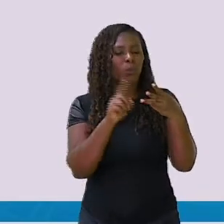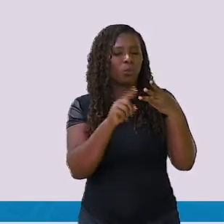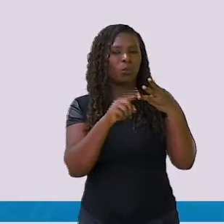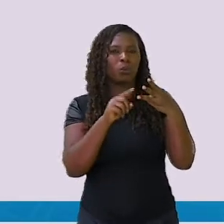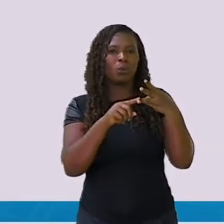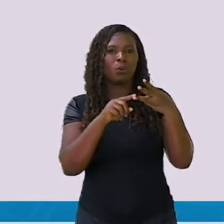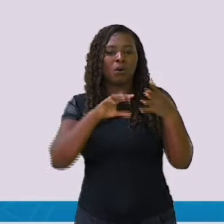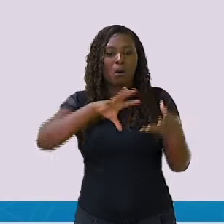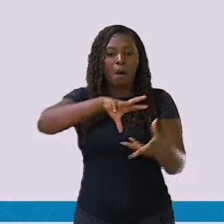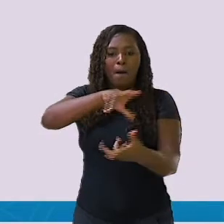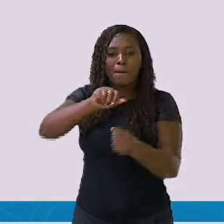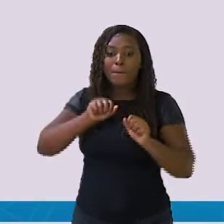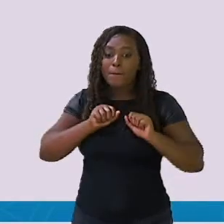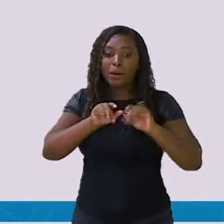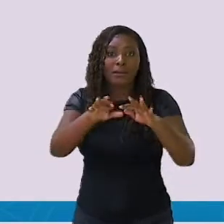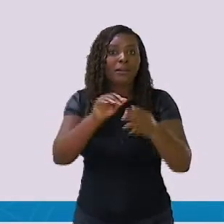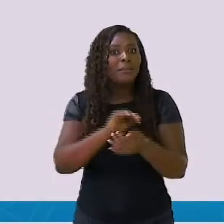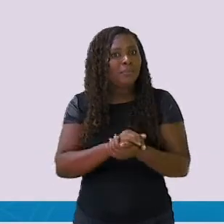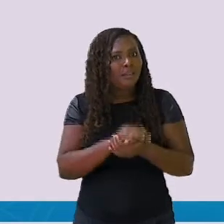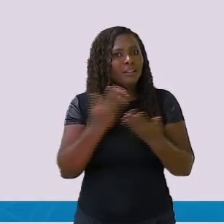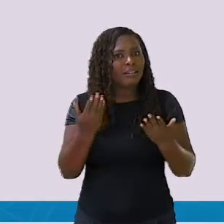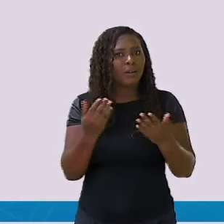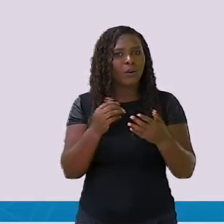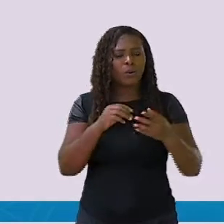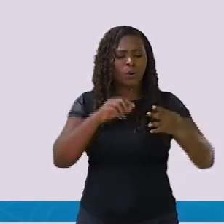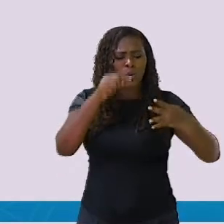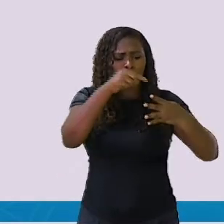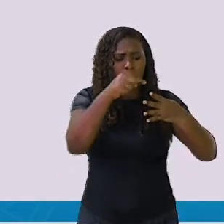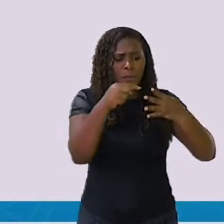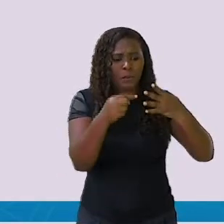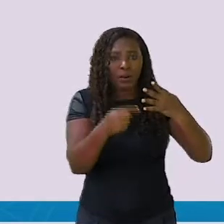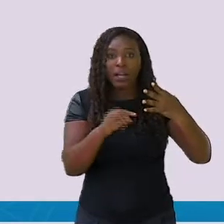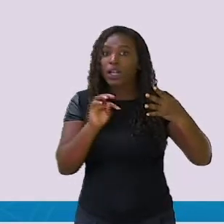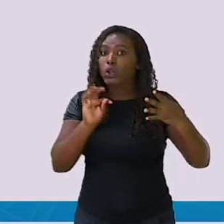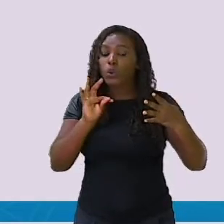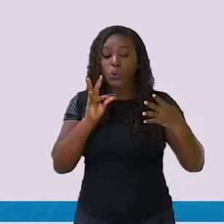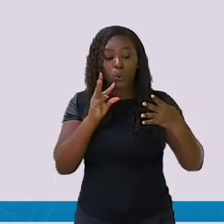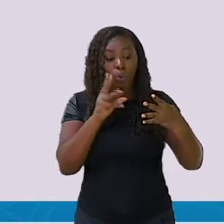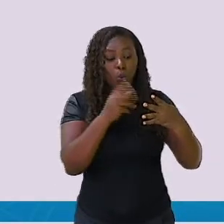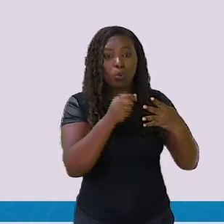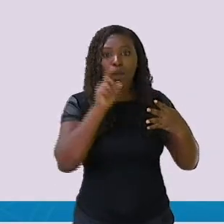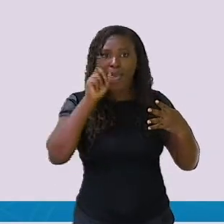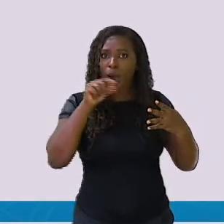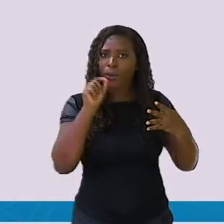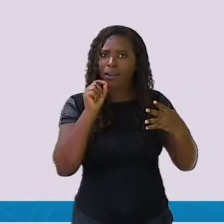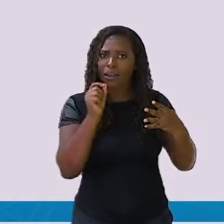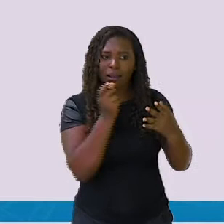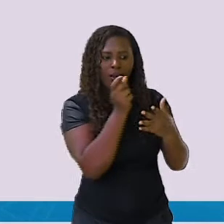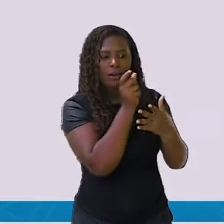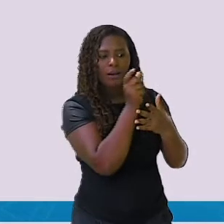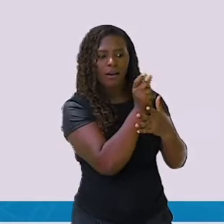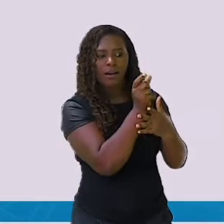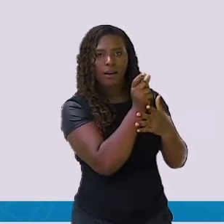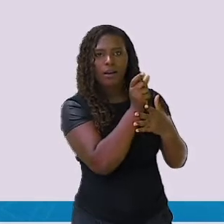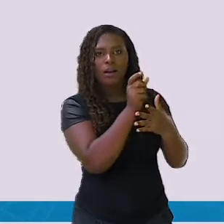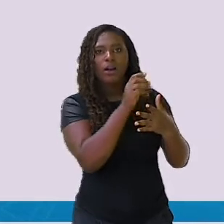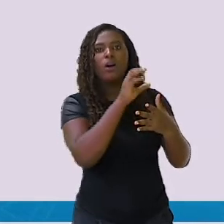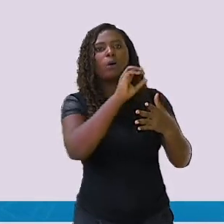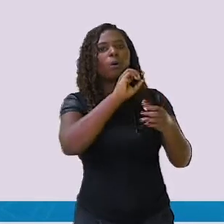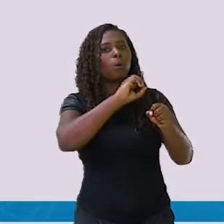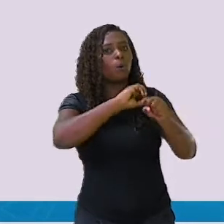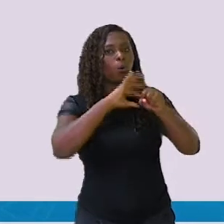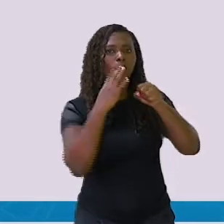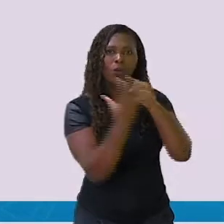Então, quando eu faço um mapa mental, eu vou dizer assim, olha, dentro do tema Covid, sobre o que eu